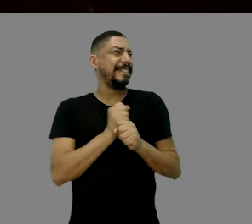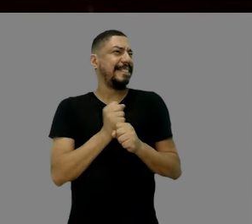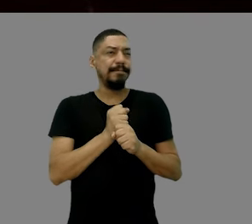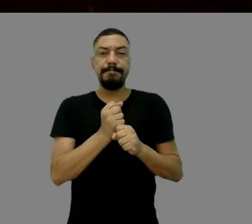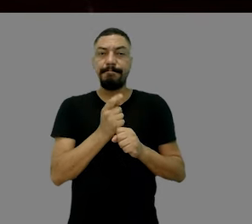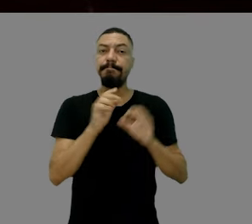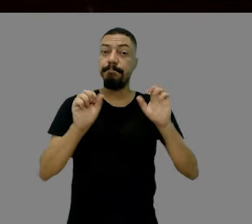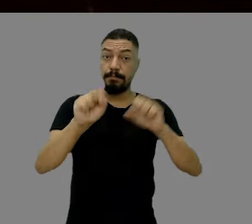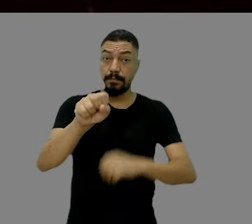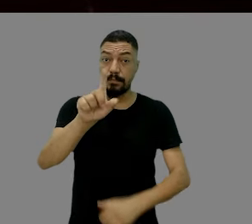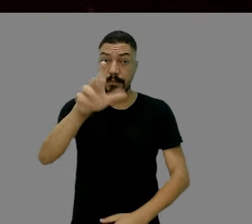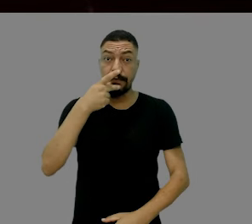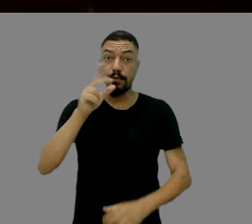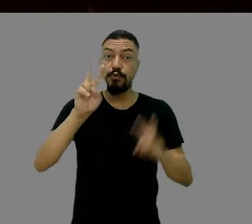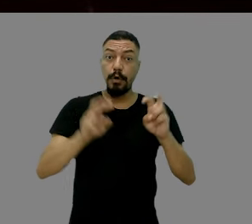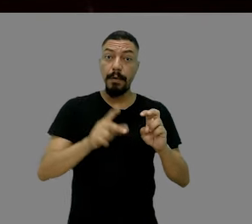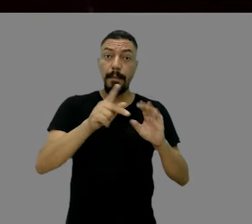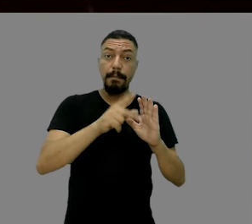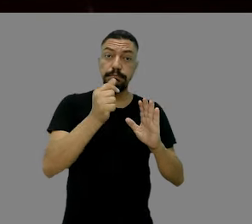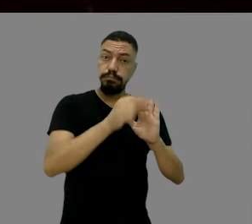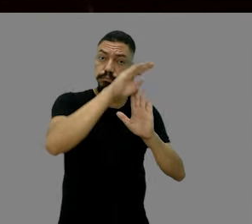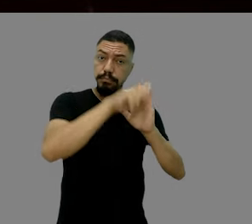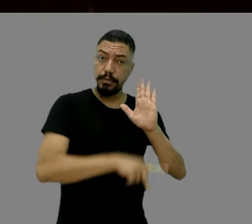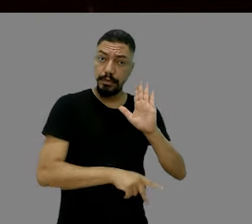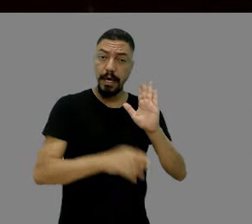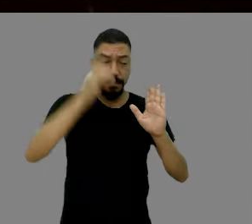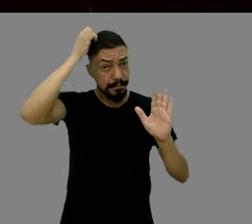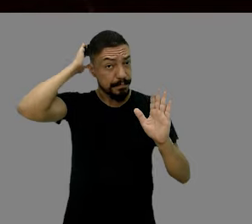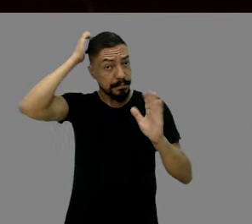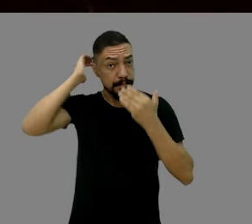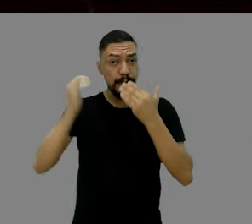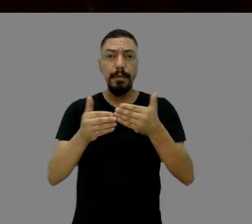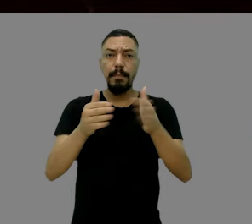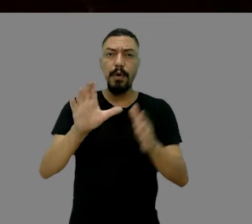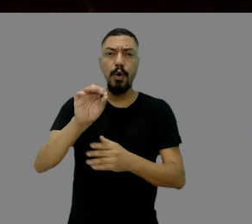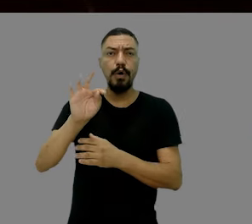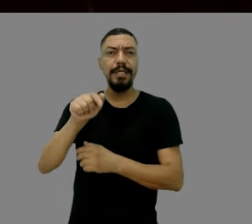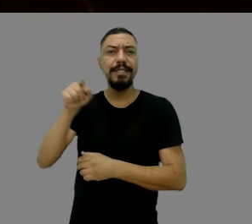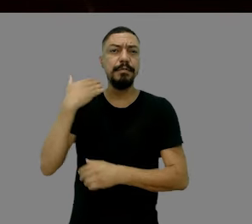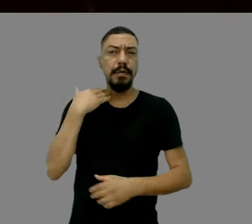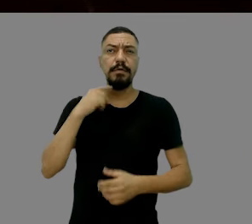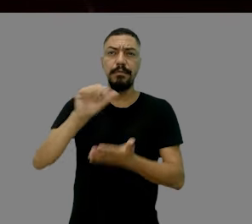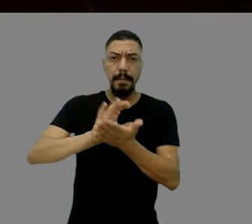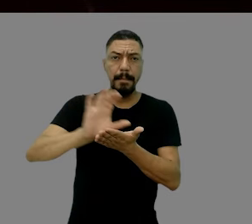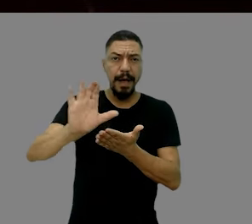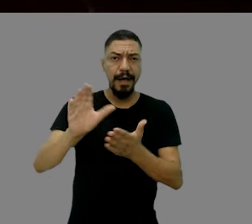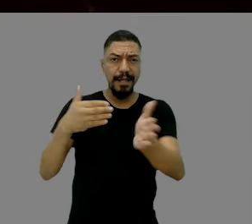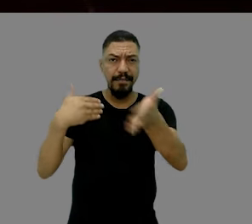está falando de prestação de contas. Pede para ela abrir uma conta nesses bancos que não pagam. Mesmo que você pague, ela